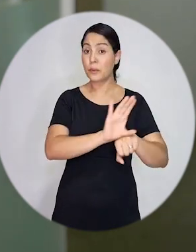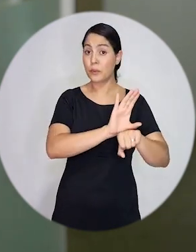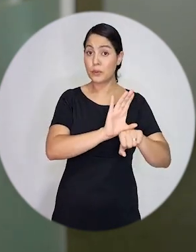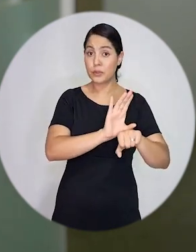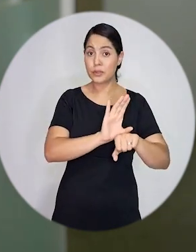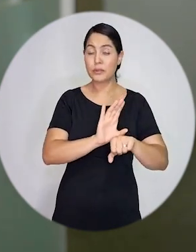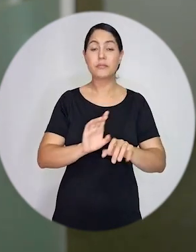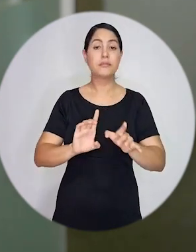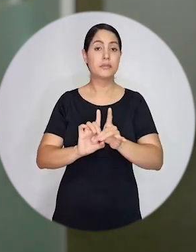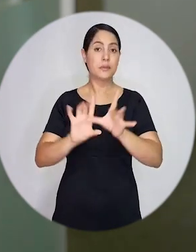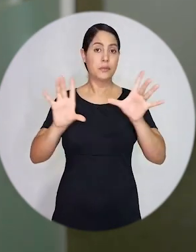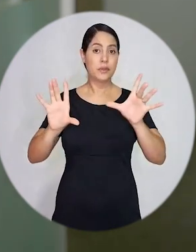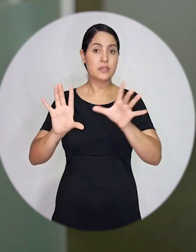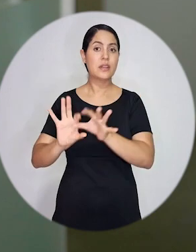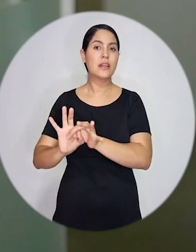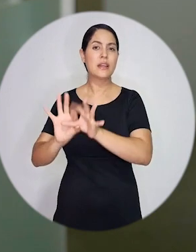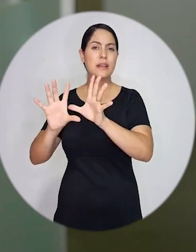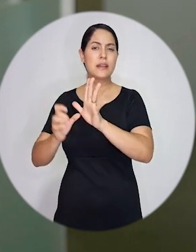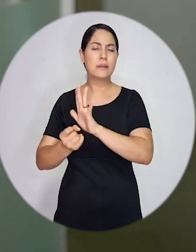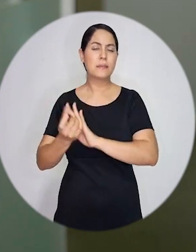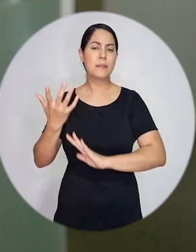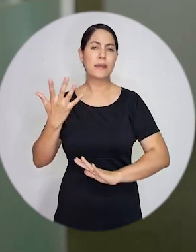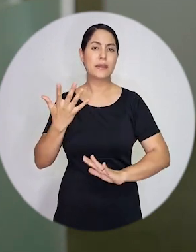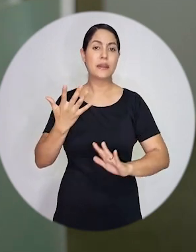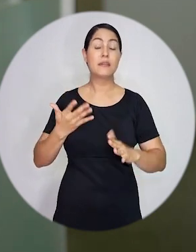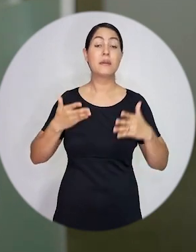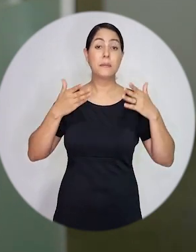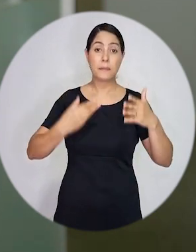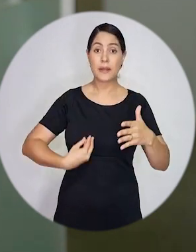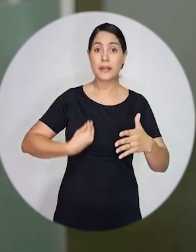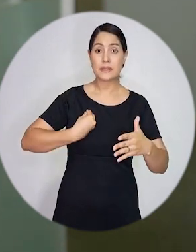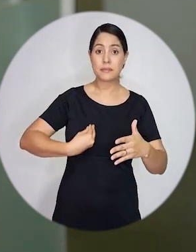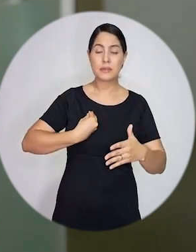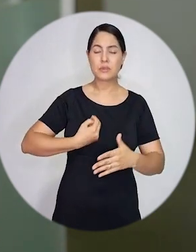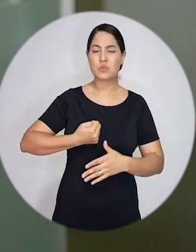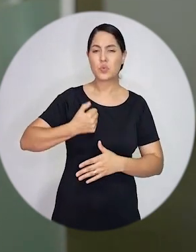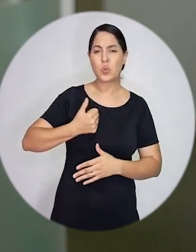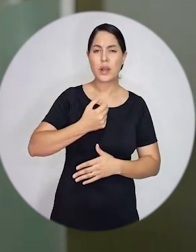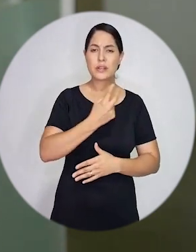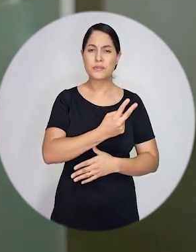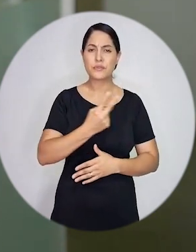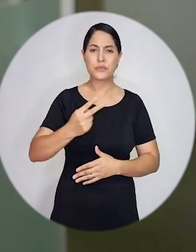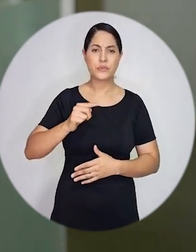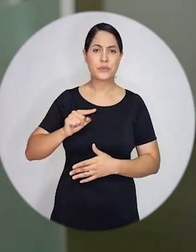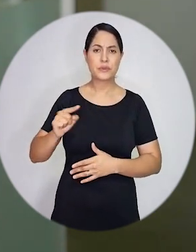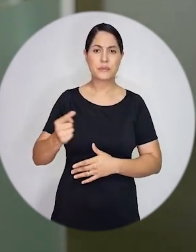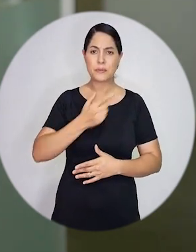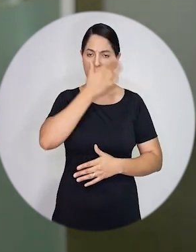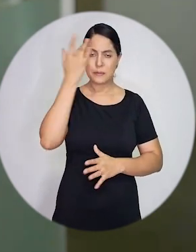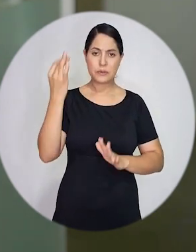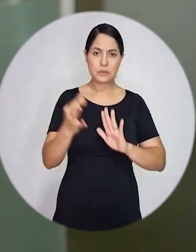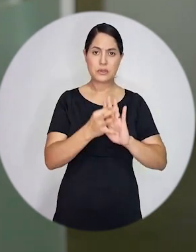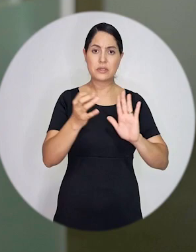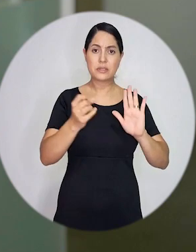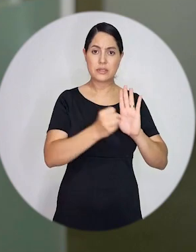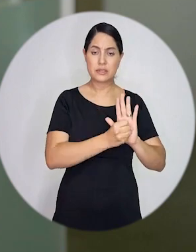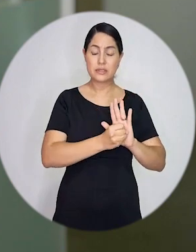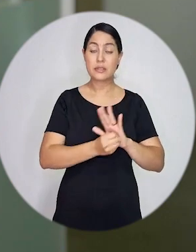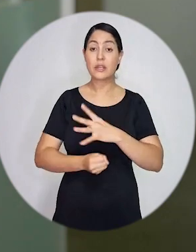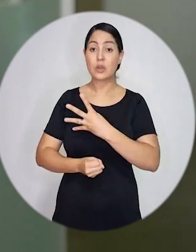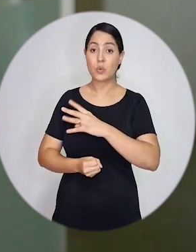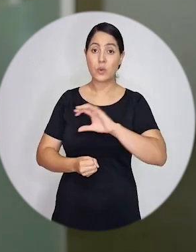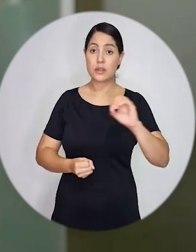Constituição, Democracia e Liberdades. O evento contou com a participação de quase 22 mil inscritos e